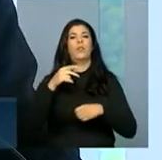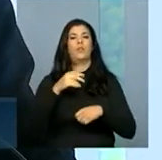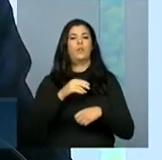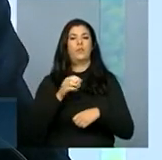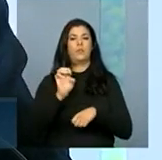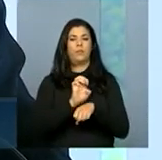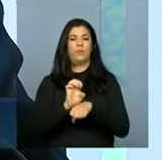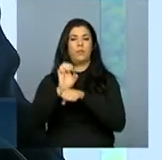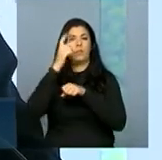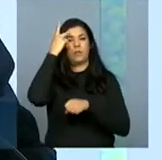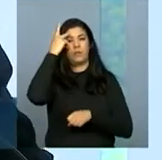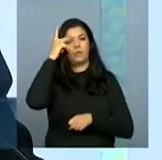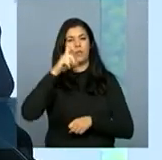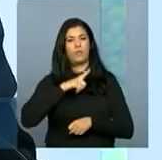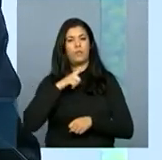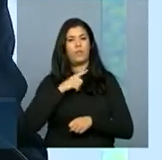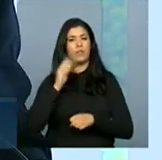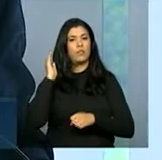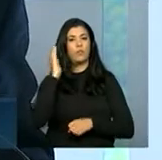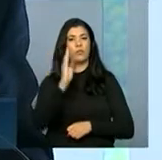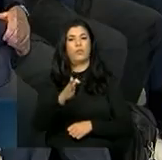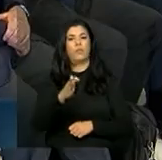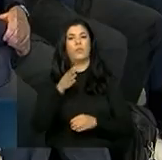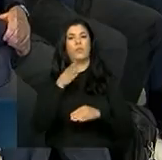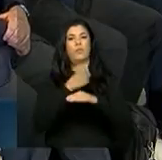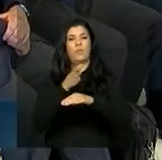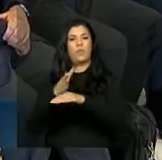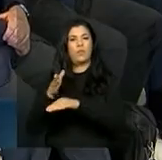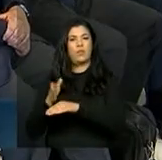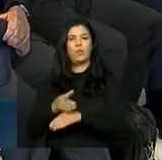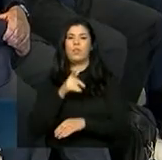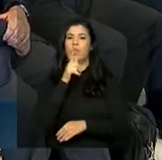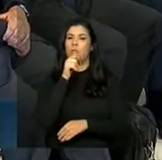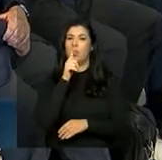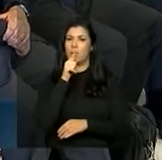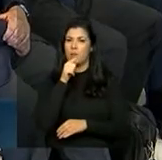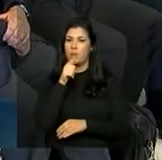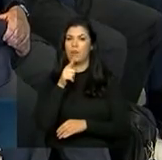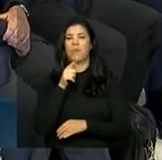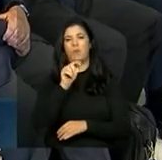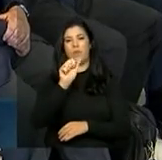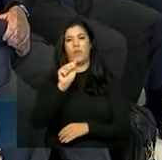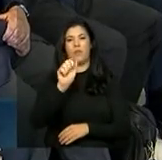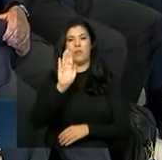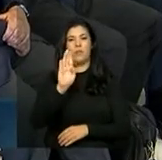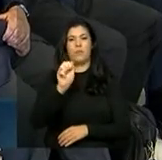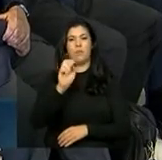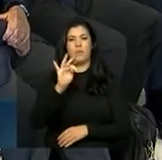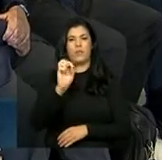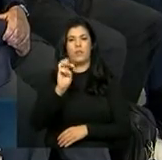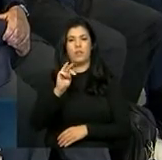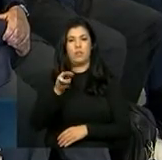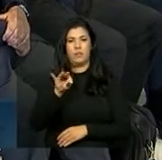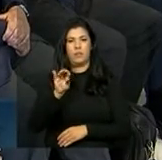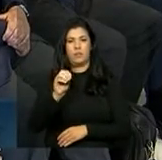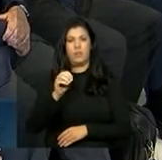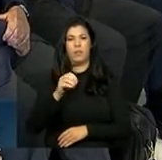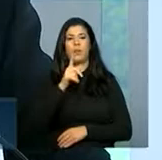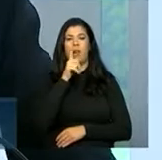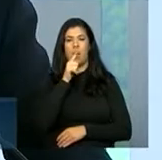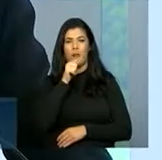Paulo será contemplada diretamente com abastecimento de água com qualidade